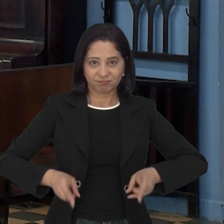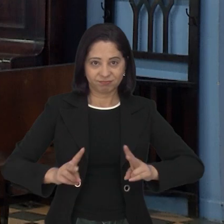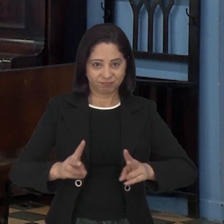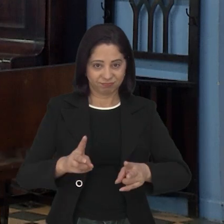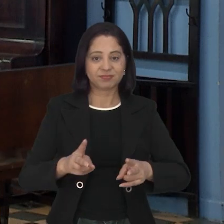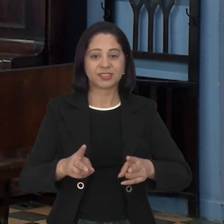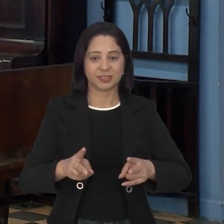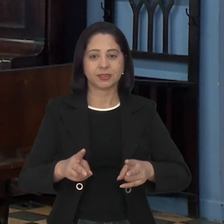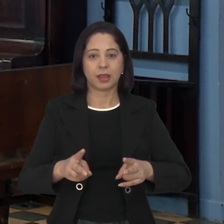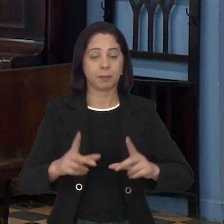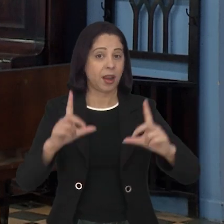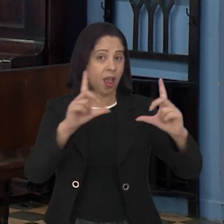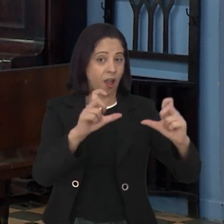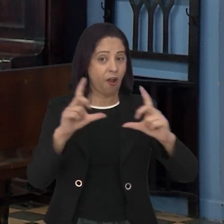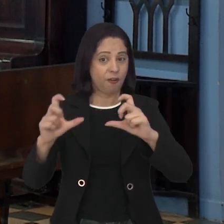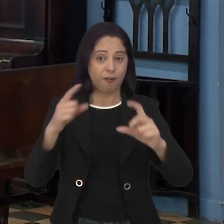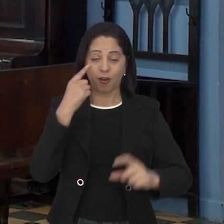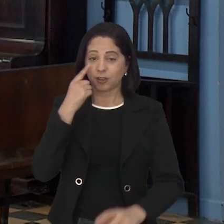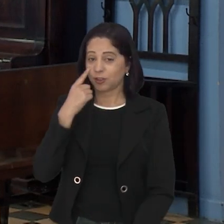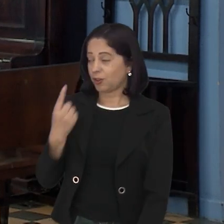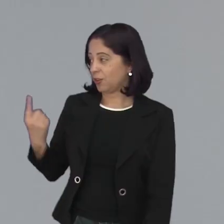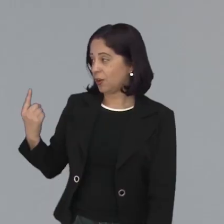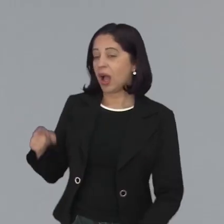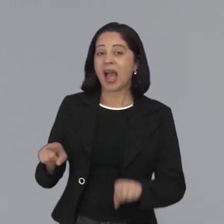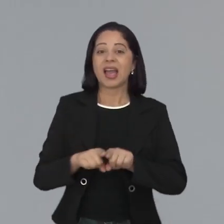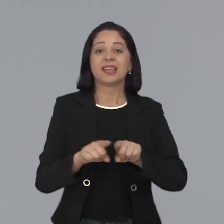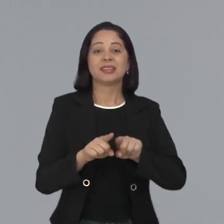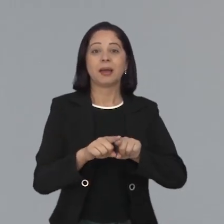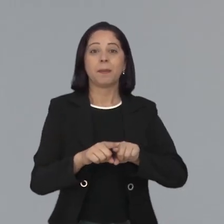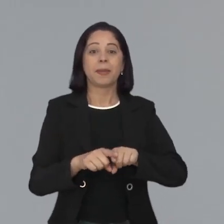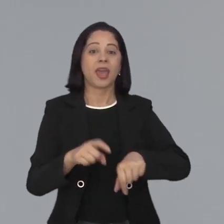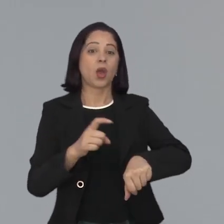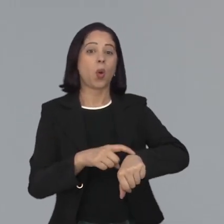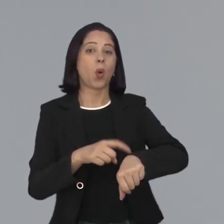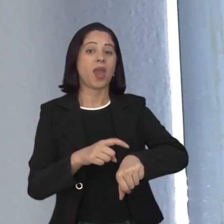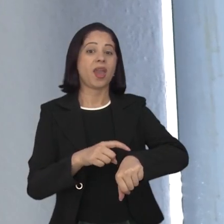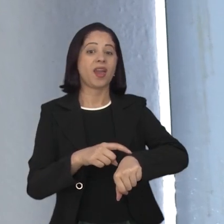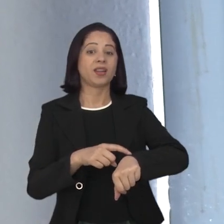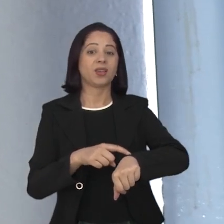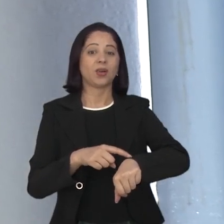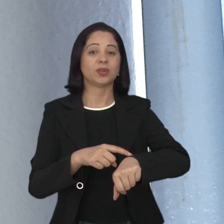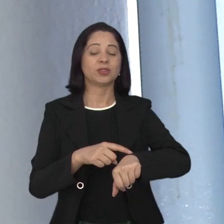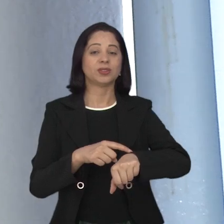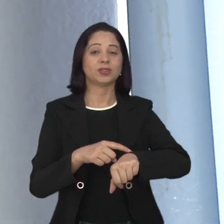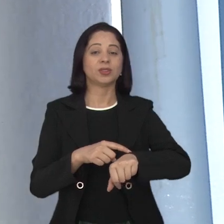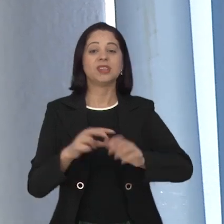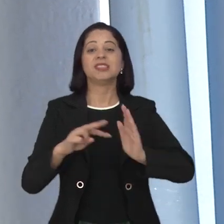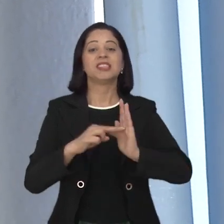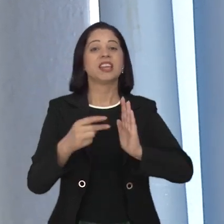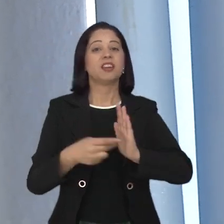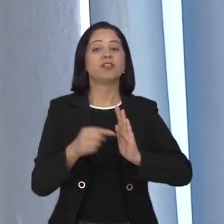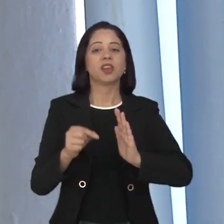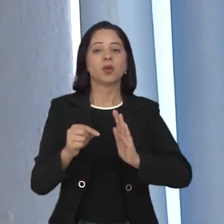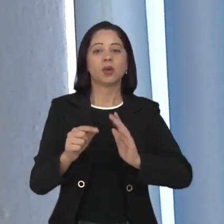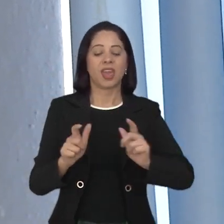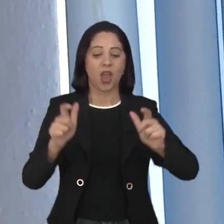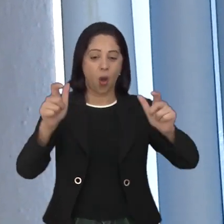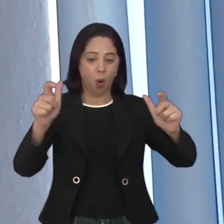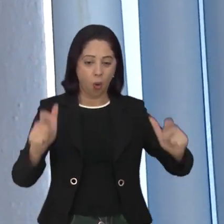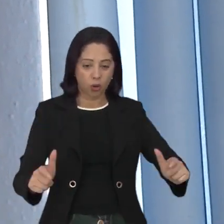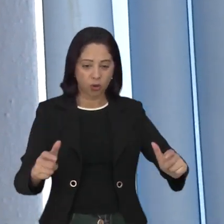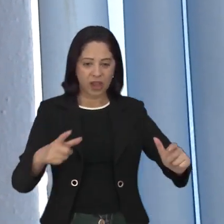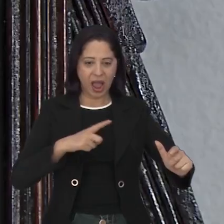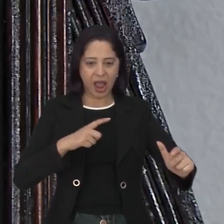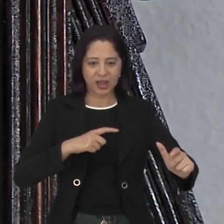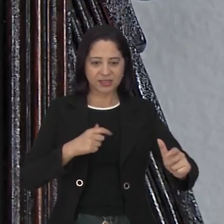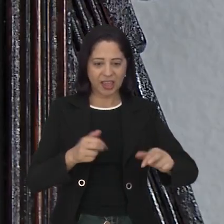preservado além do registro do antigo Casarão a fotografia em preto e branco e o relógio na parede mostram a todos que passam